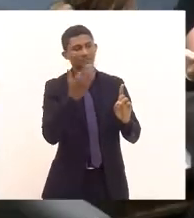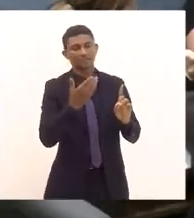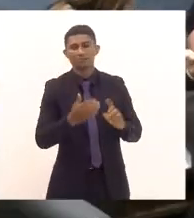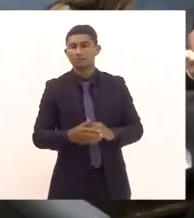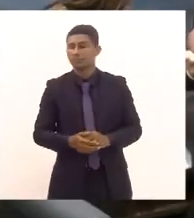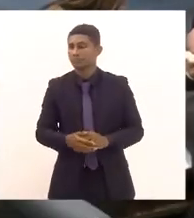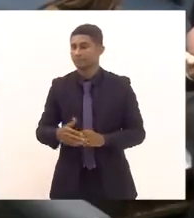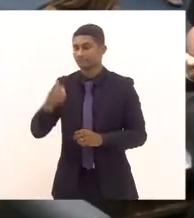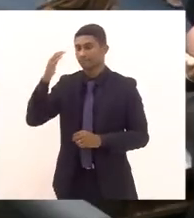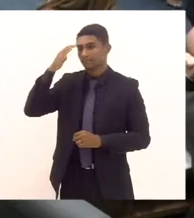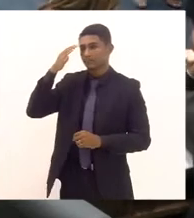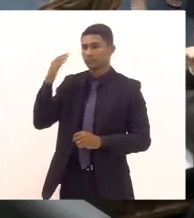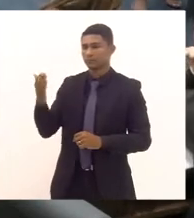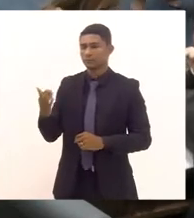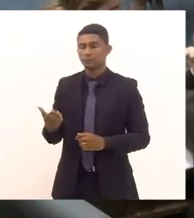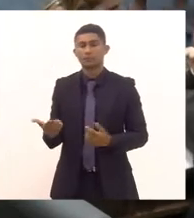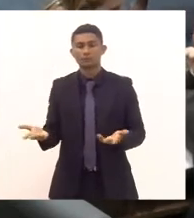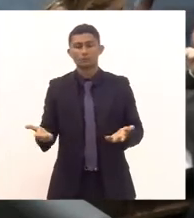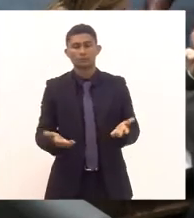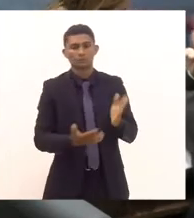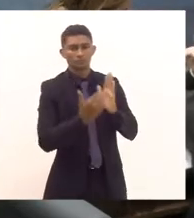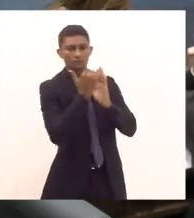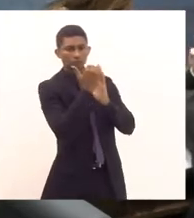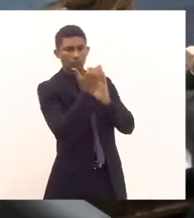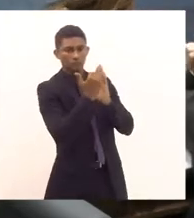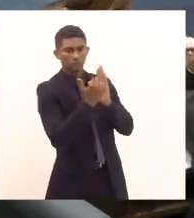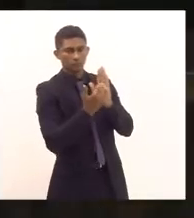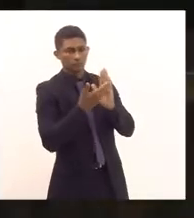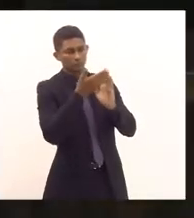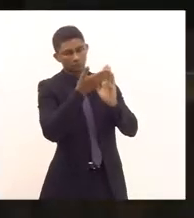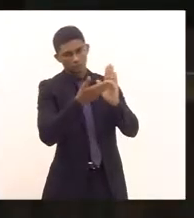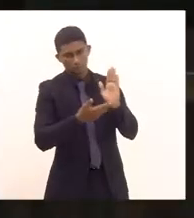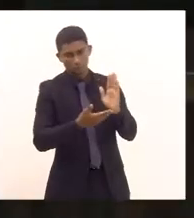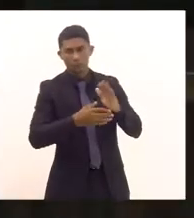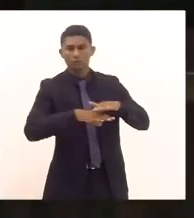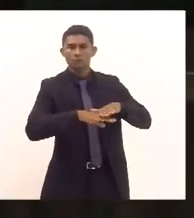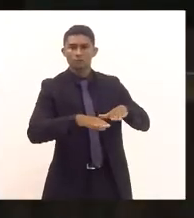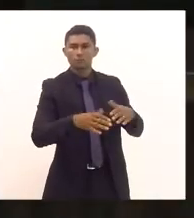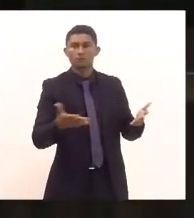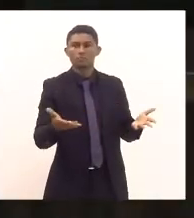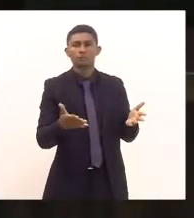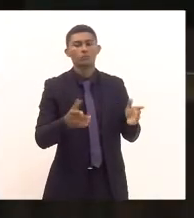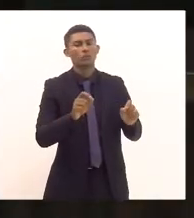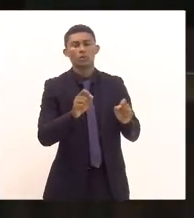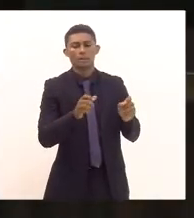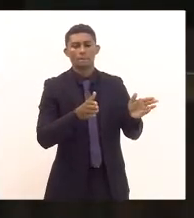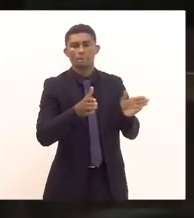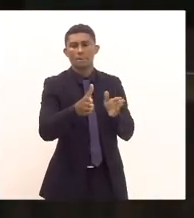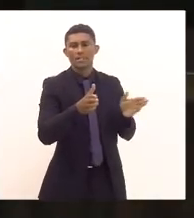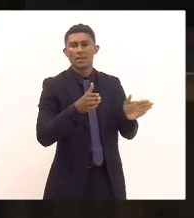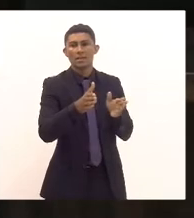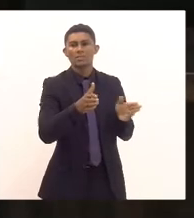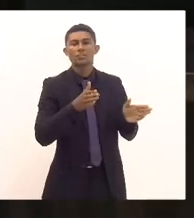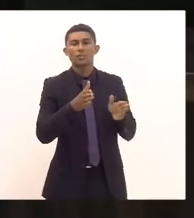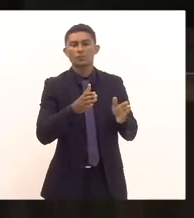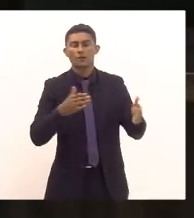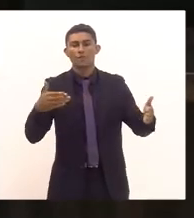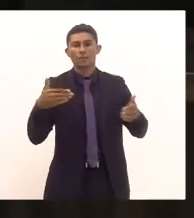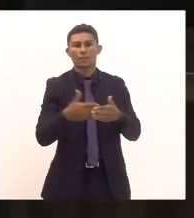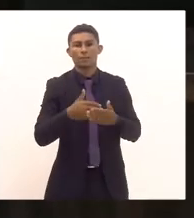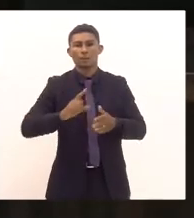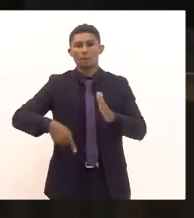enviada por causa Renata nada mais havendo a tratar na ordem do dia passa seu expediente final